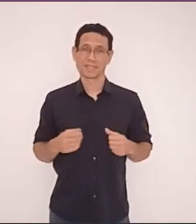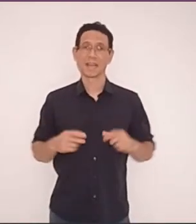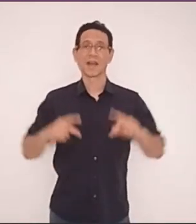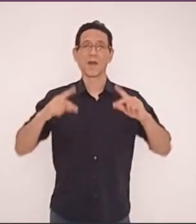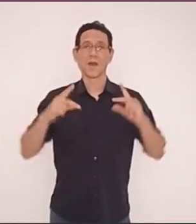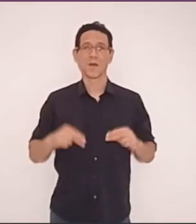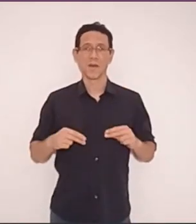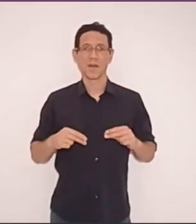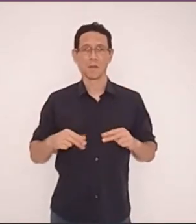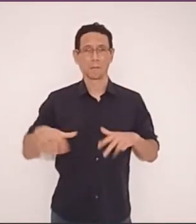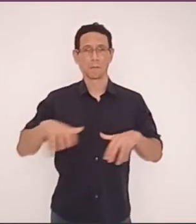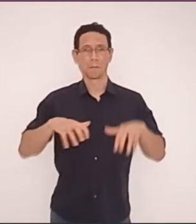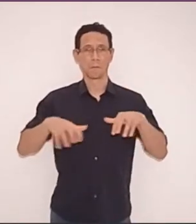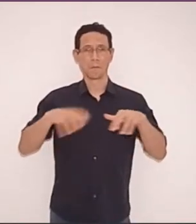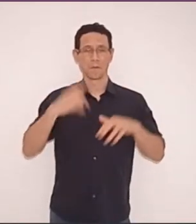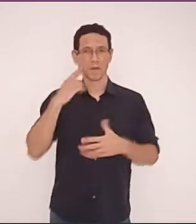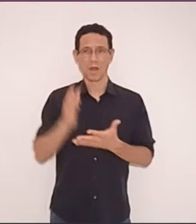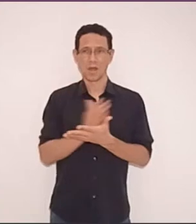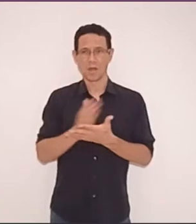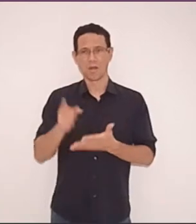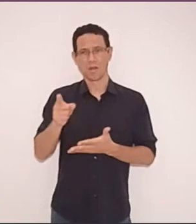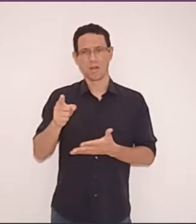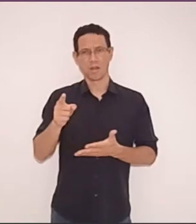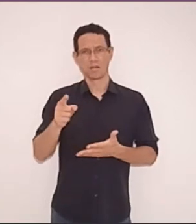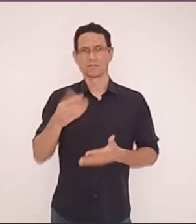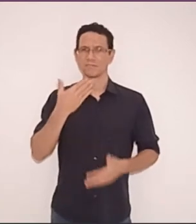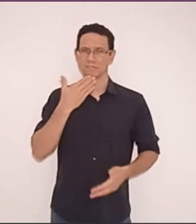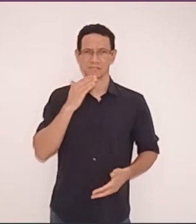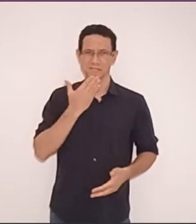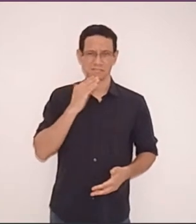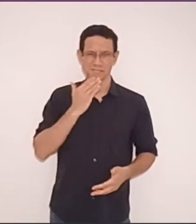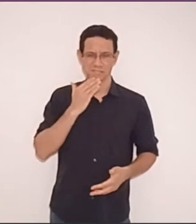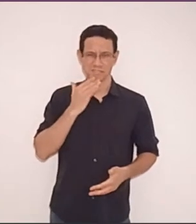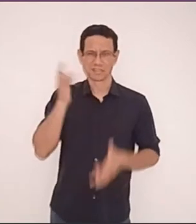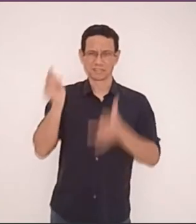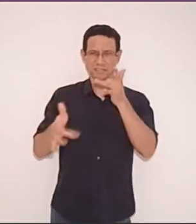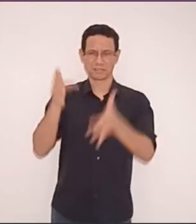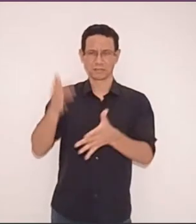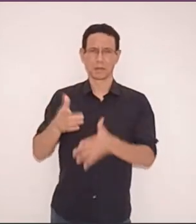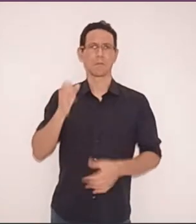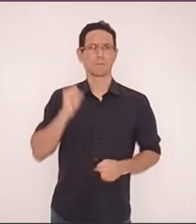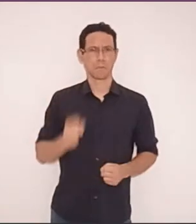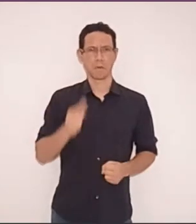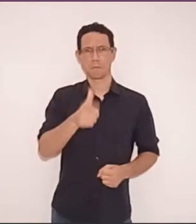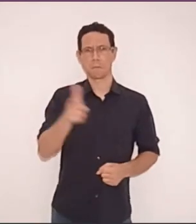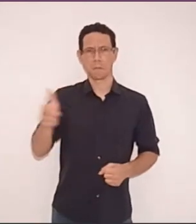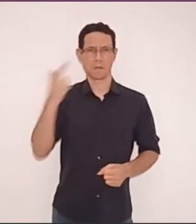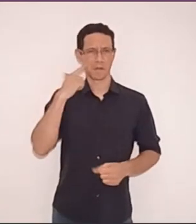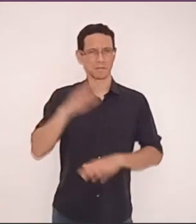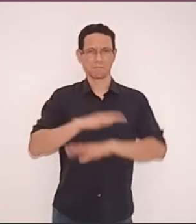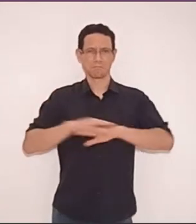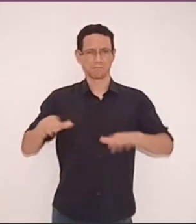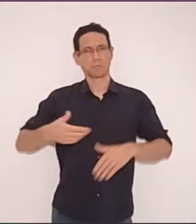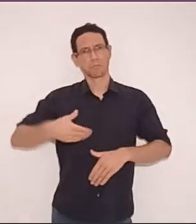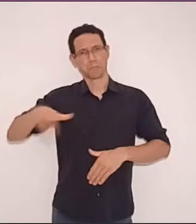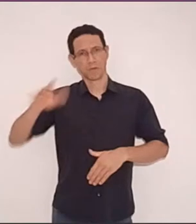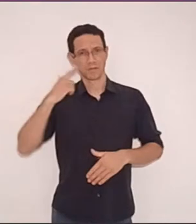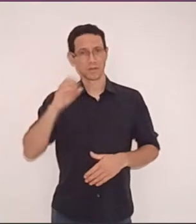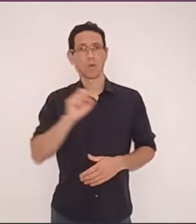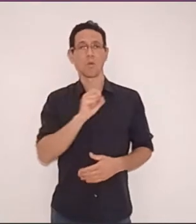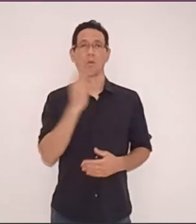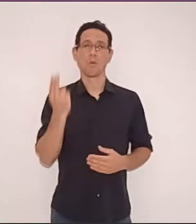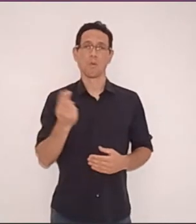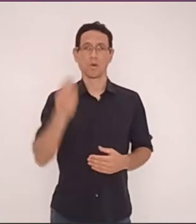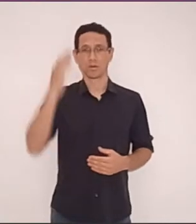por Sporting via no curso podem se mostra apaixonado por Jazz Colonial quantos